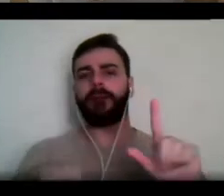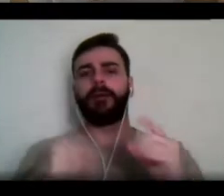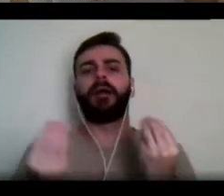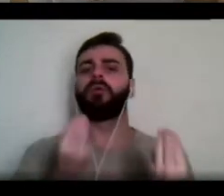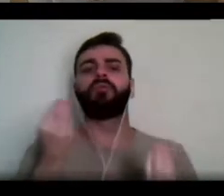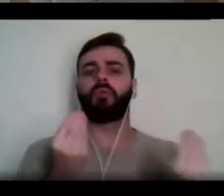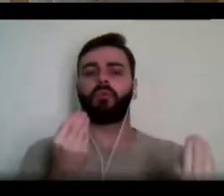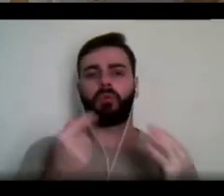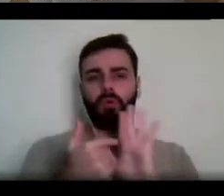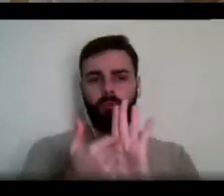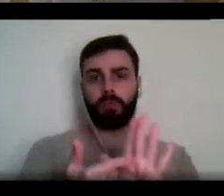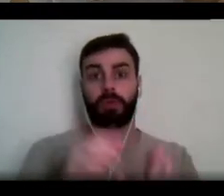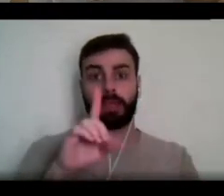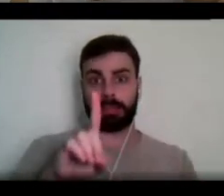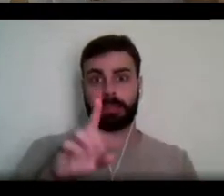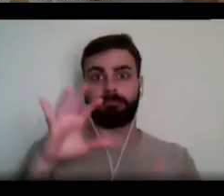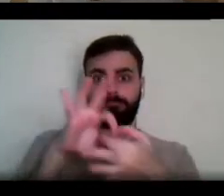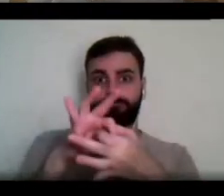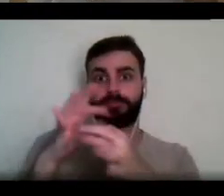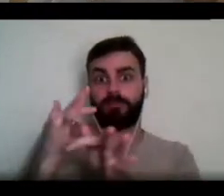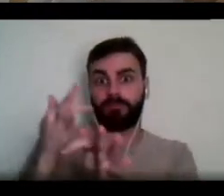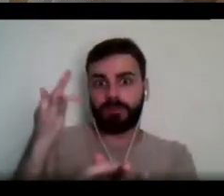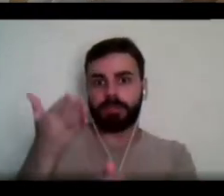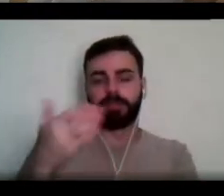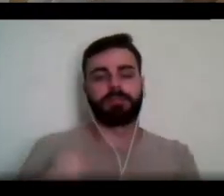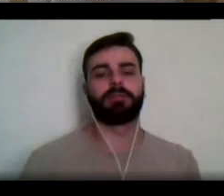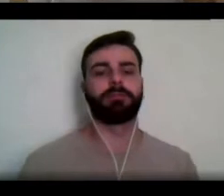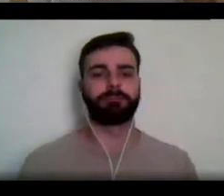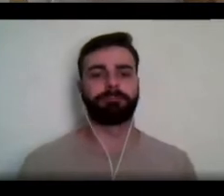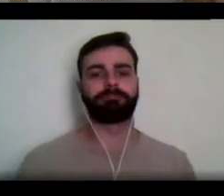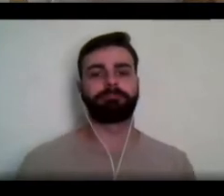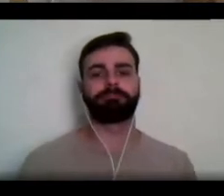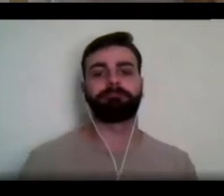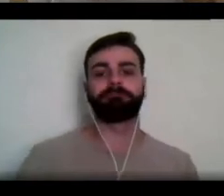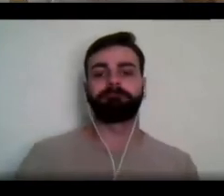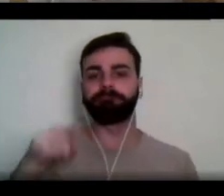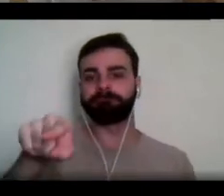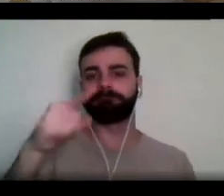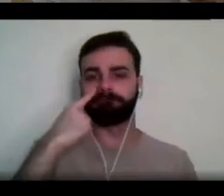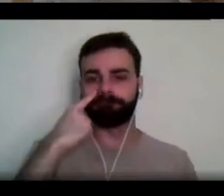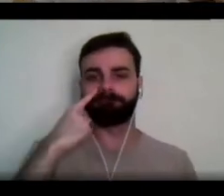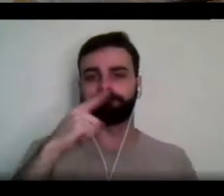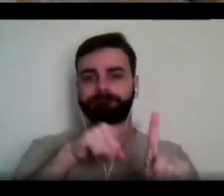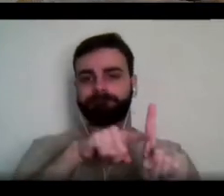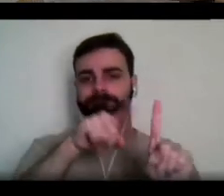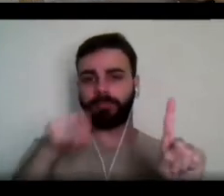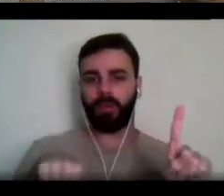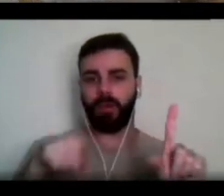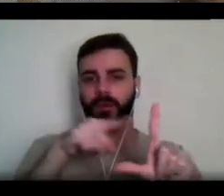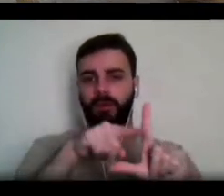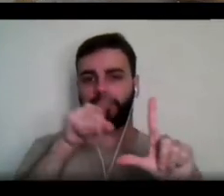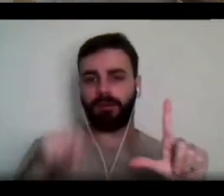entender a física do que está acontecendo? O que acontece é isso aqui, ó.